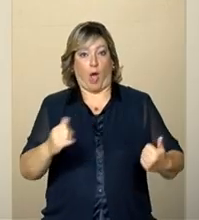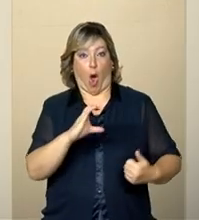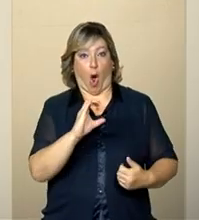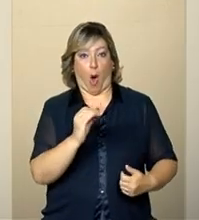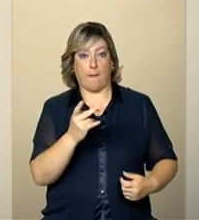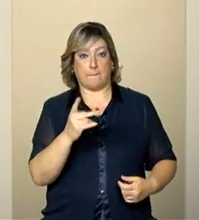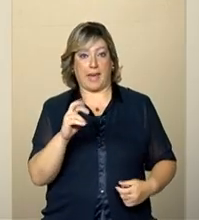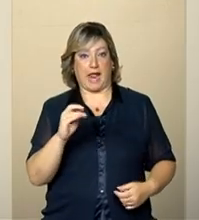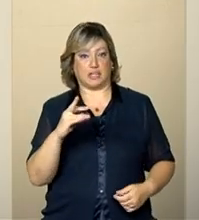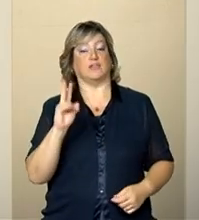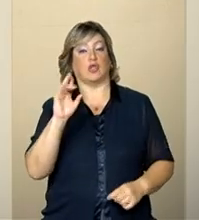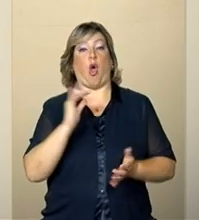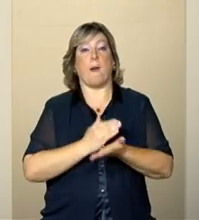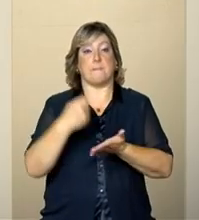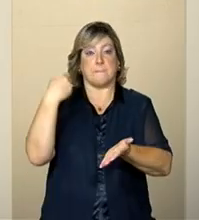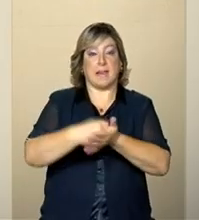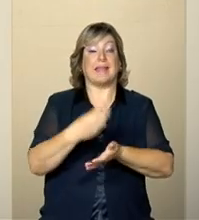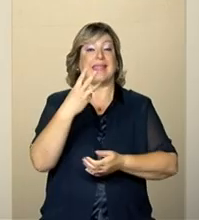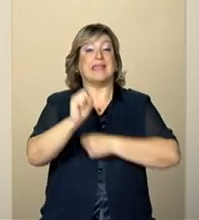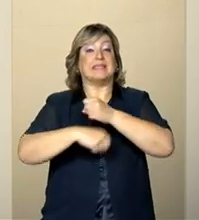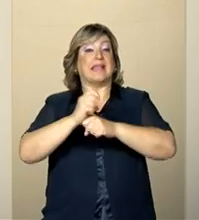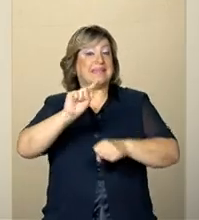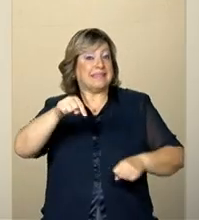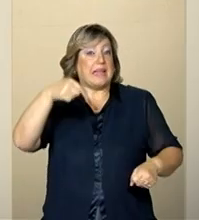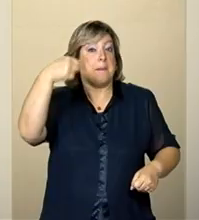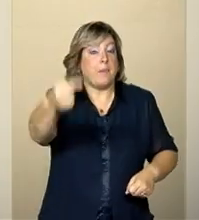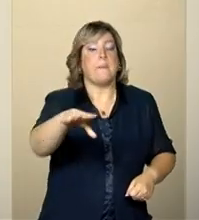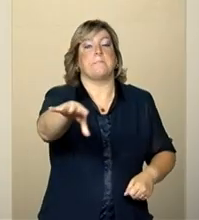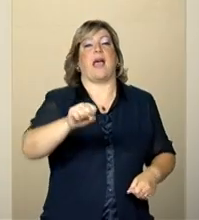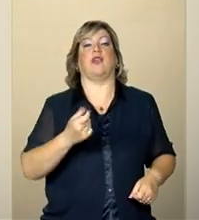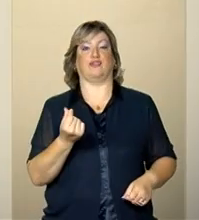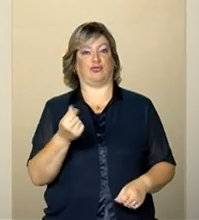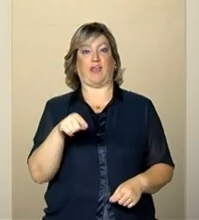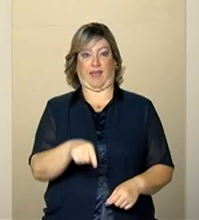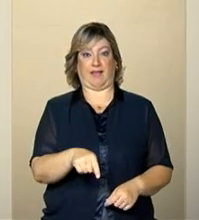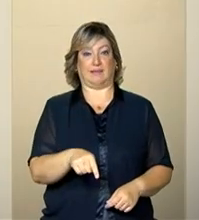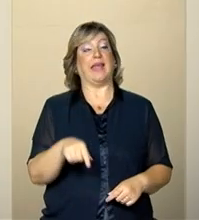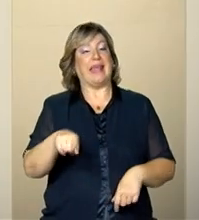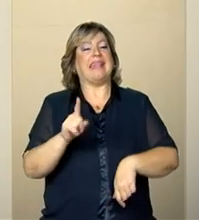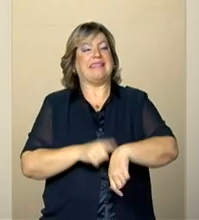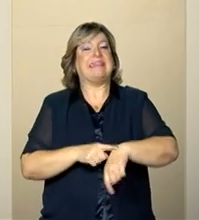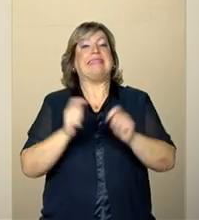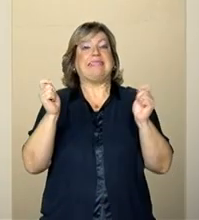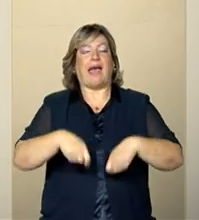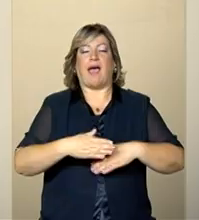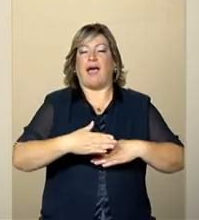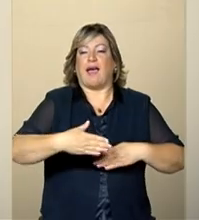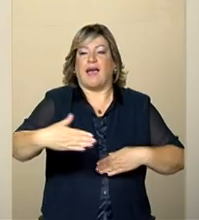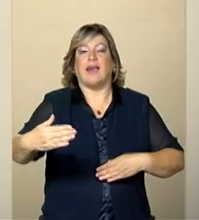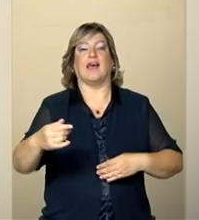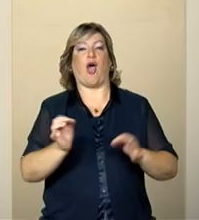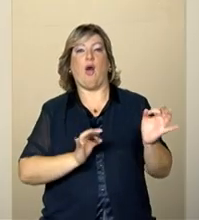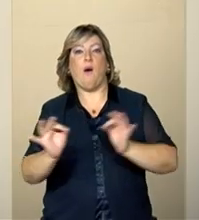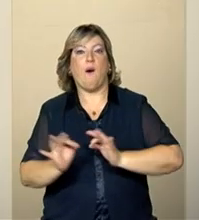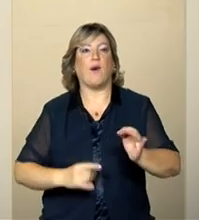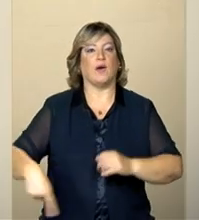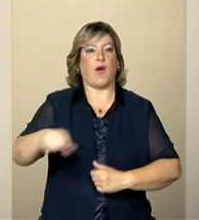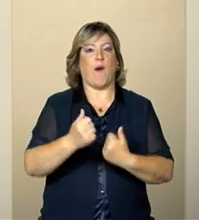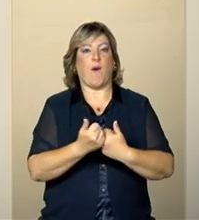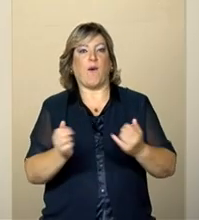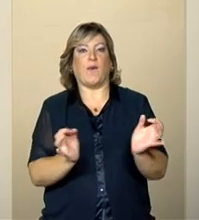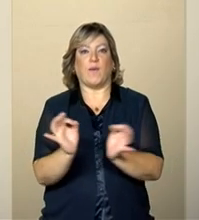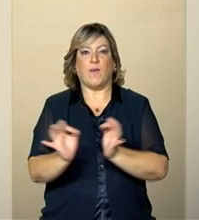a pagar pelo financiamento 3 anos anos depois de pegar o crédito dando tempo aos cooperados para organizar sua